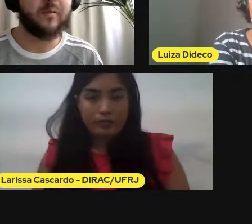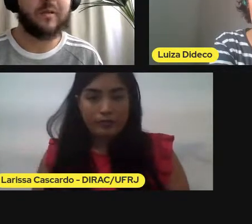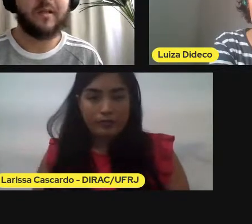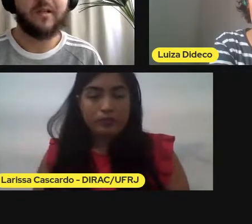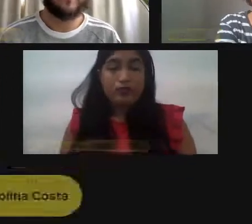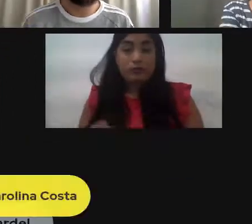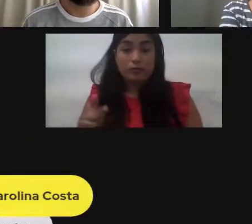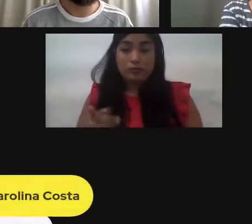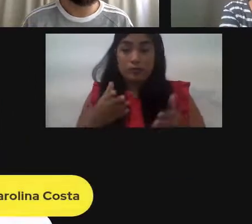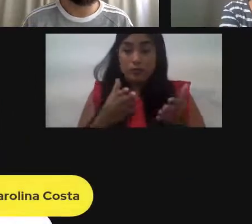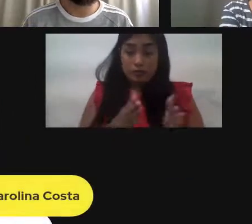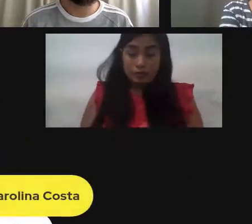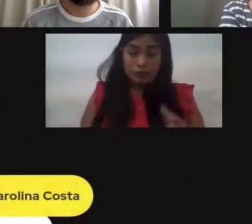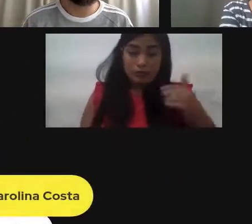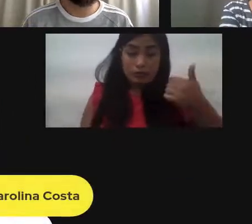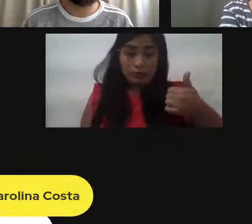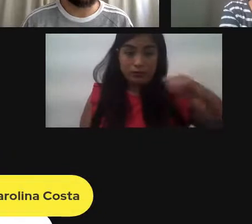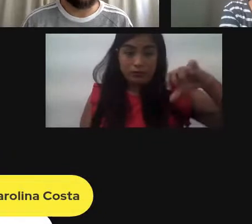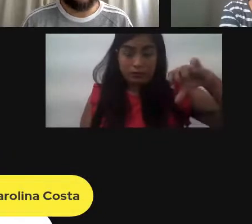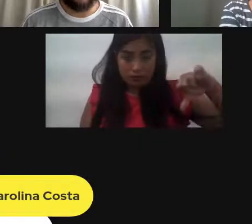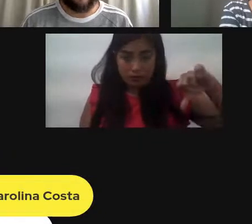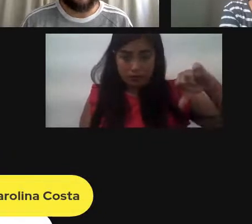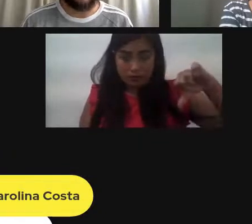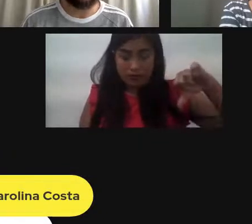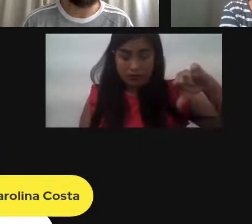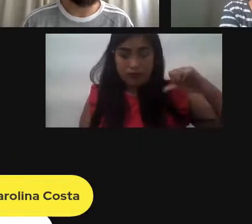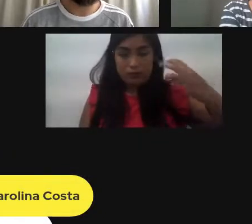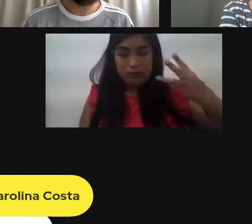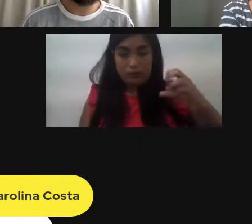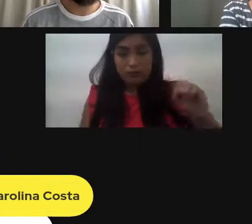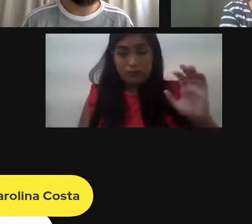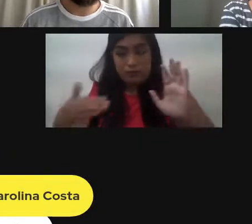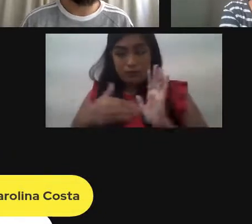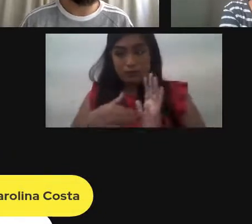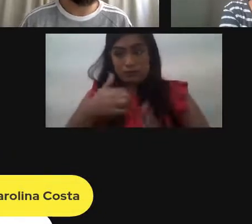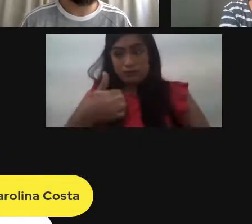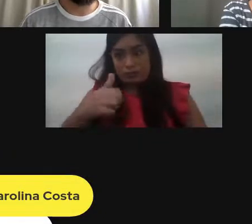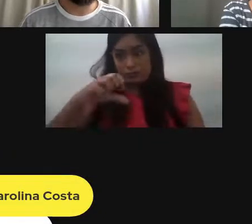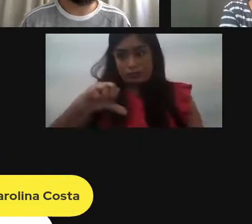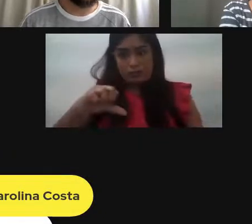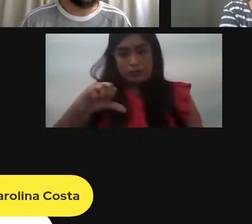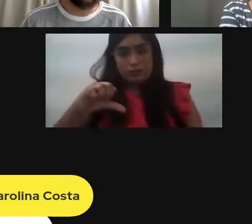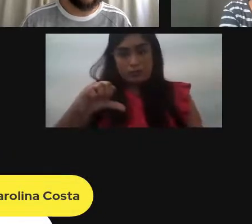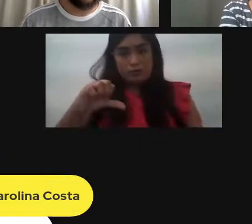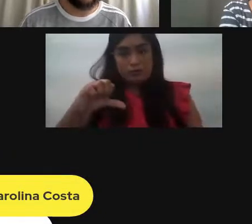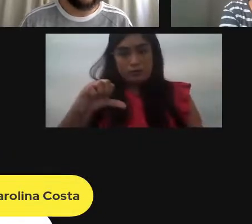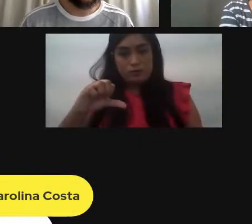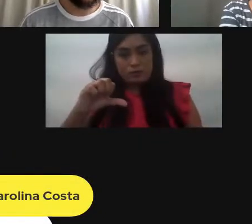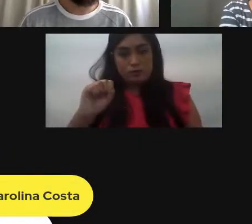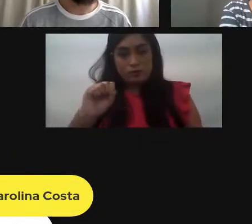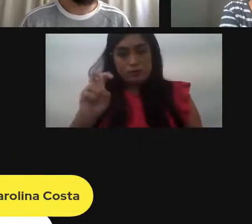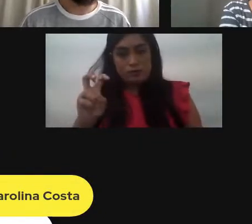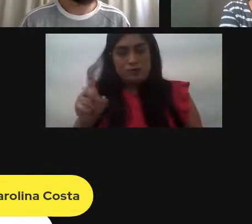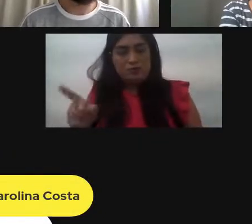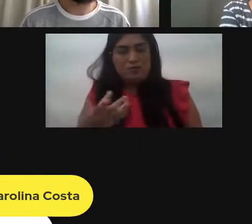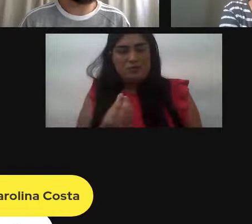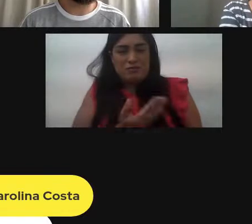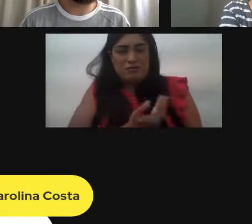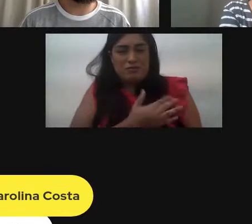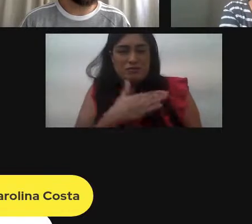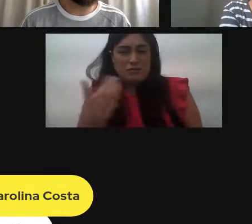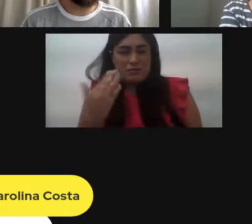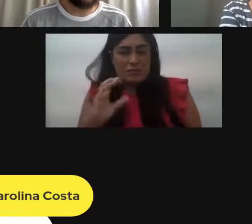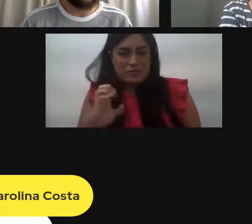1935, portanto, faleceu muito jovem. E por conta da juventude, por